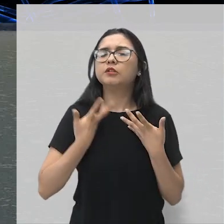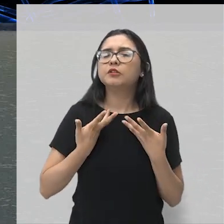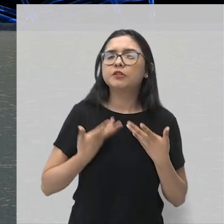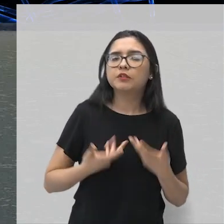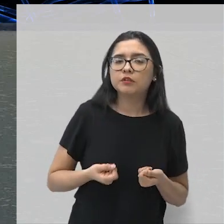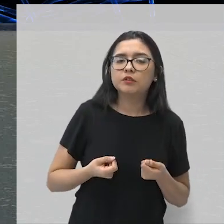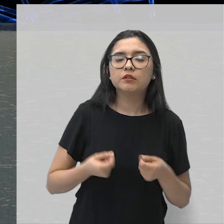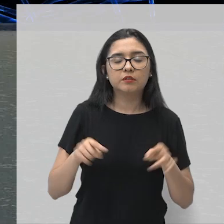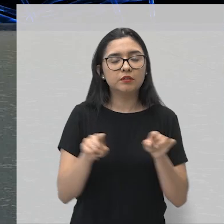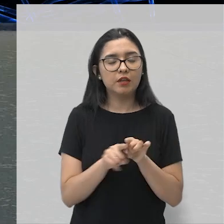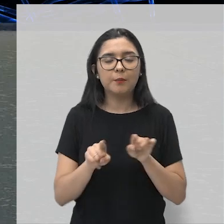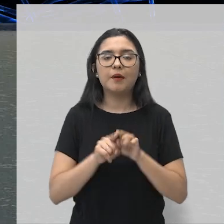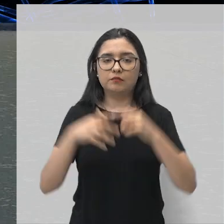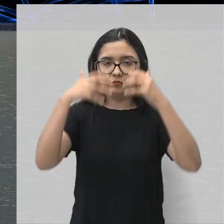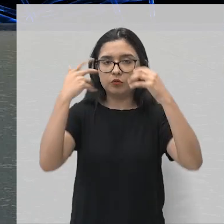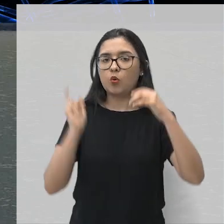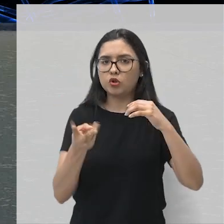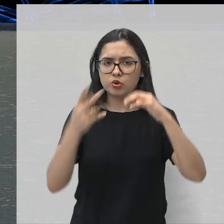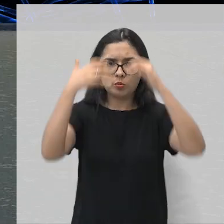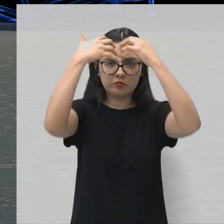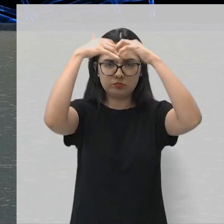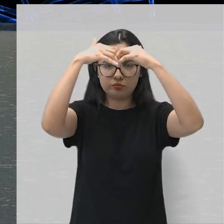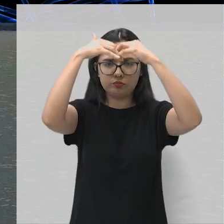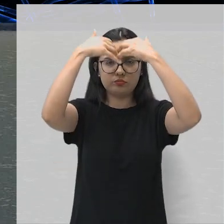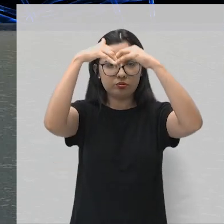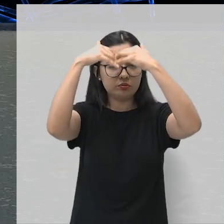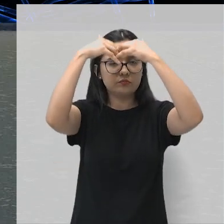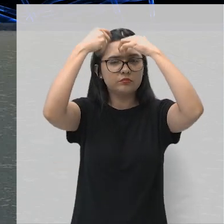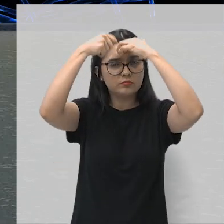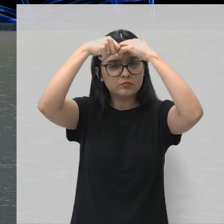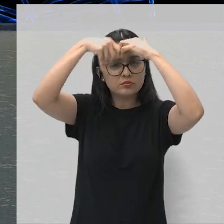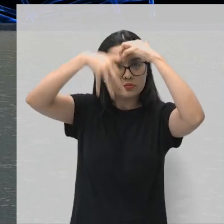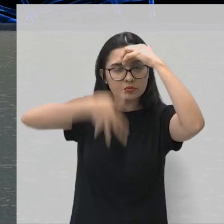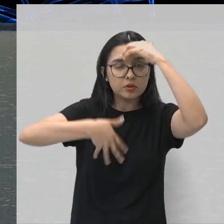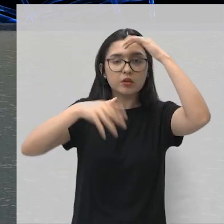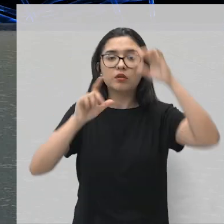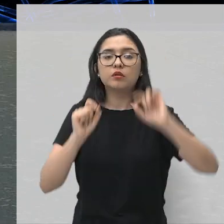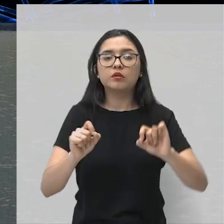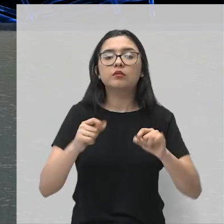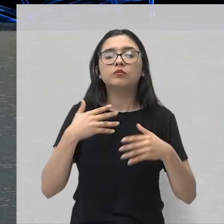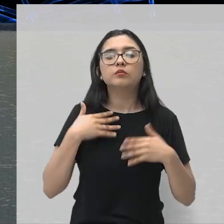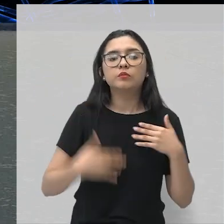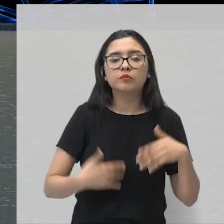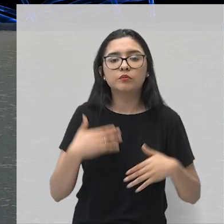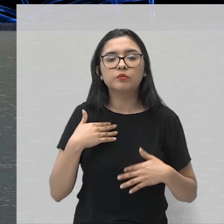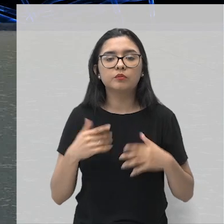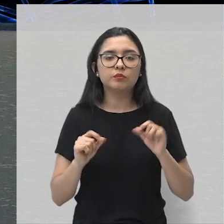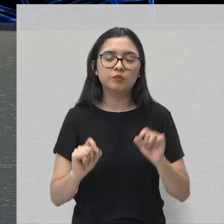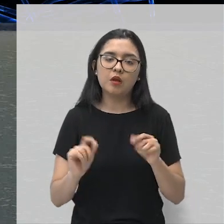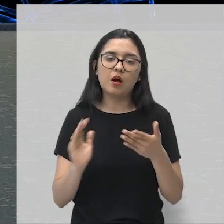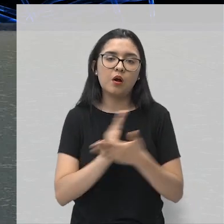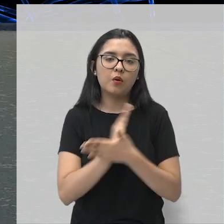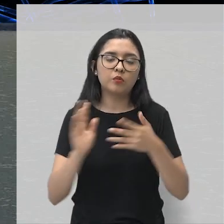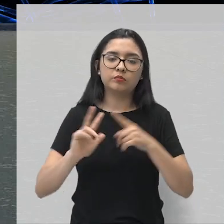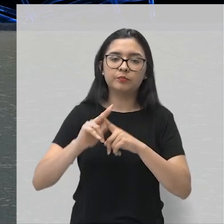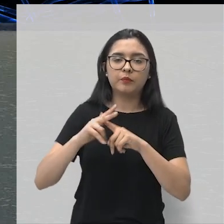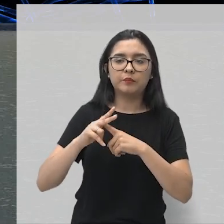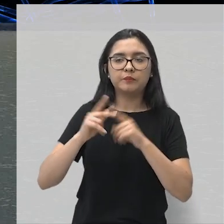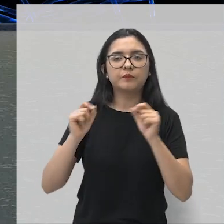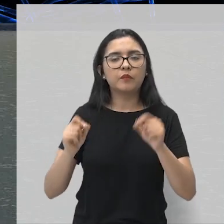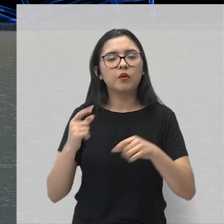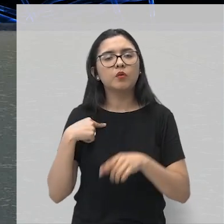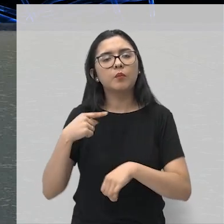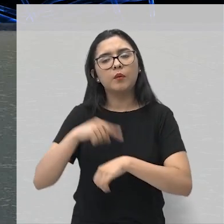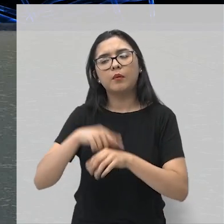descansa, né, os neurônios não param de se comunicar, fazendo com que ocorram reparos, né, durante o sono